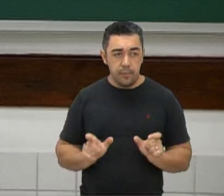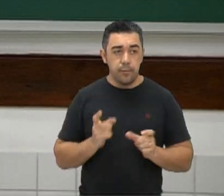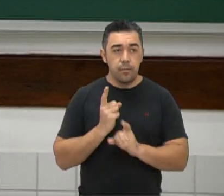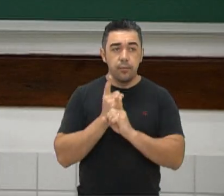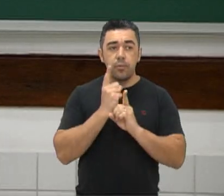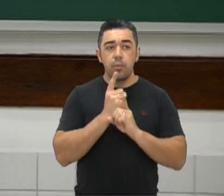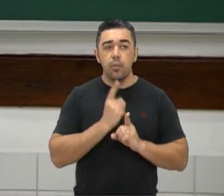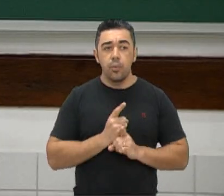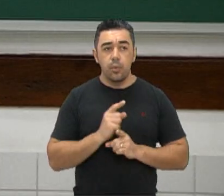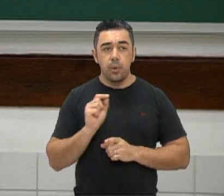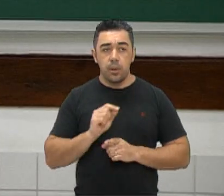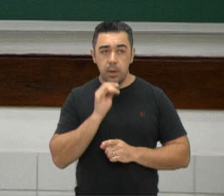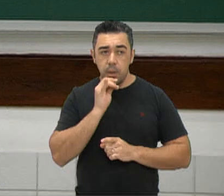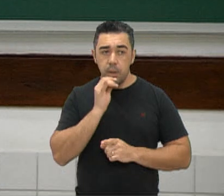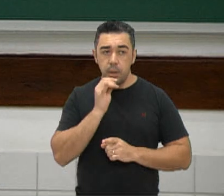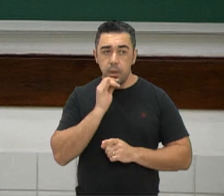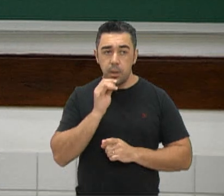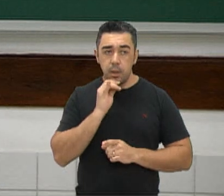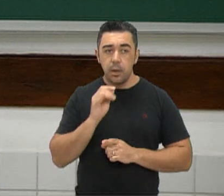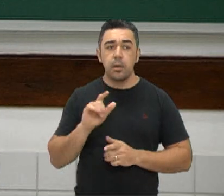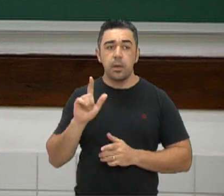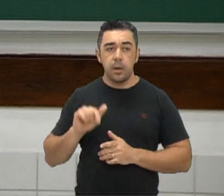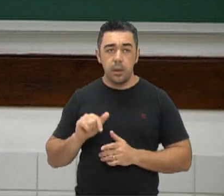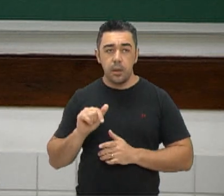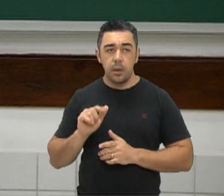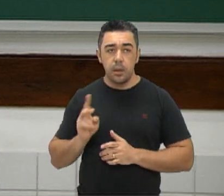vão destacar, ou é o mesmo texto?